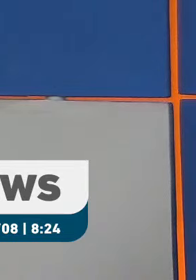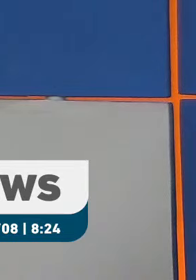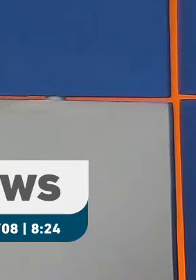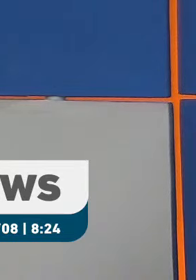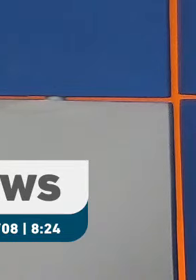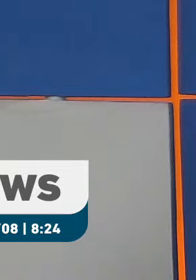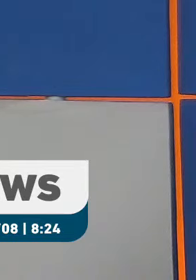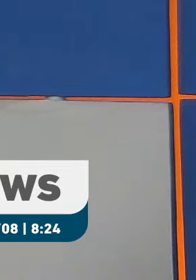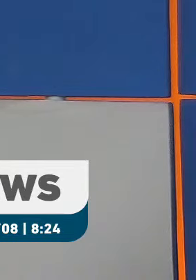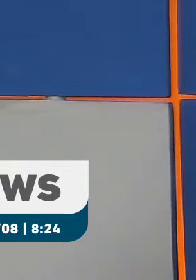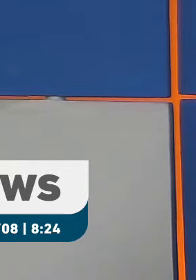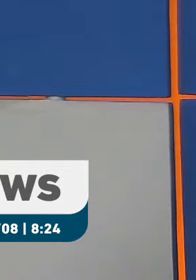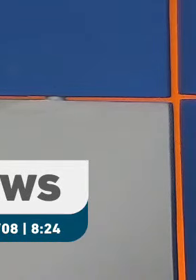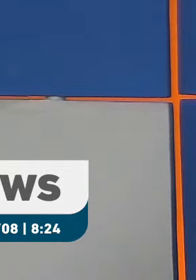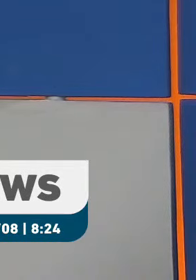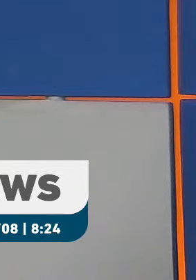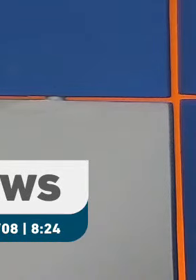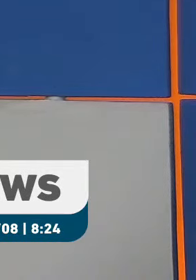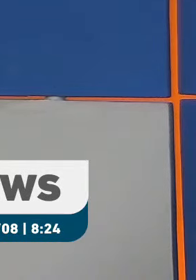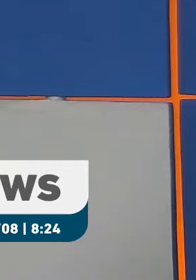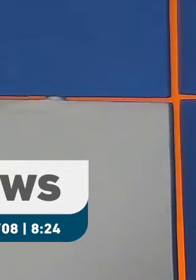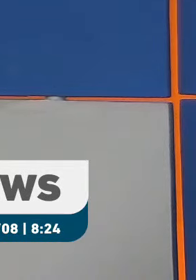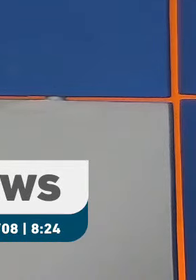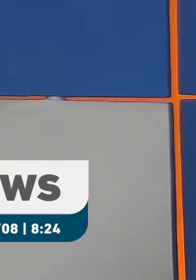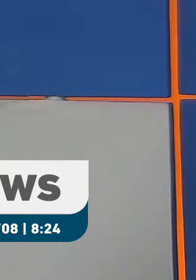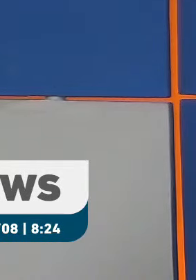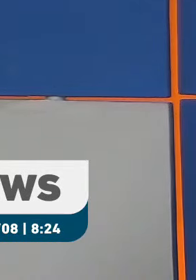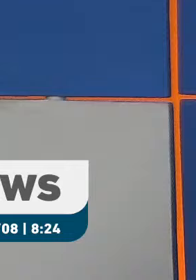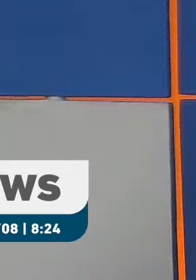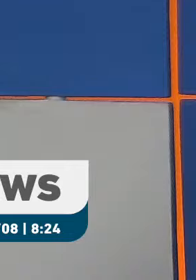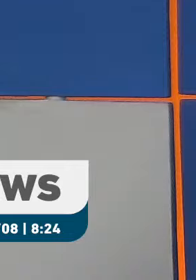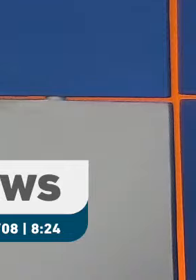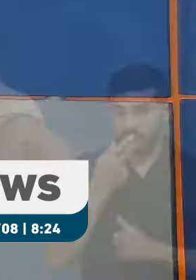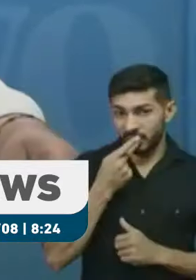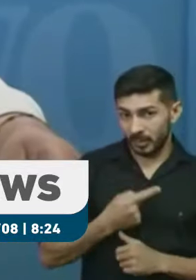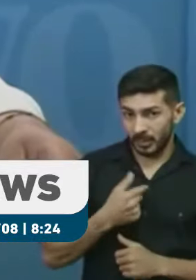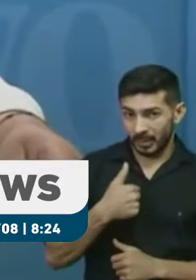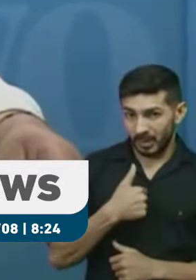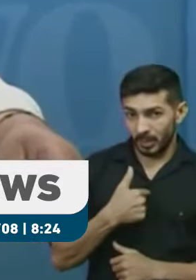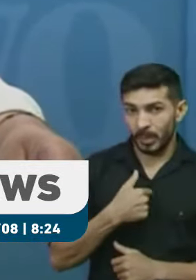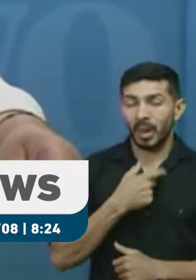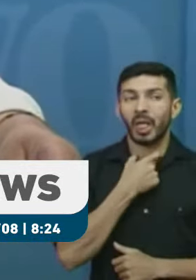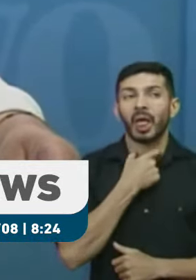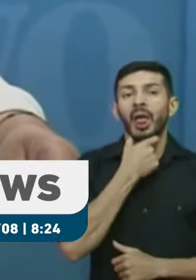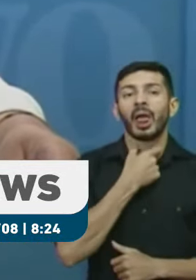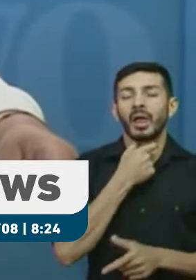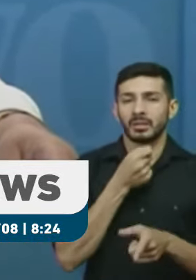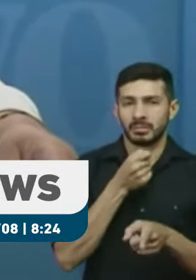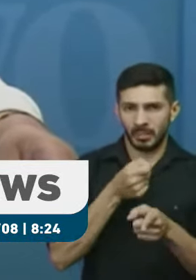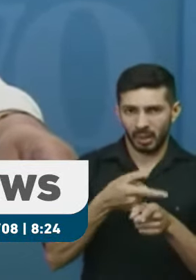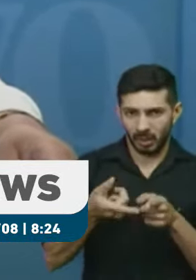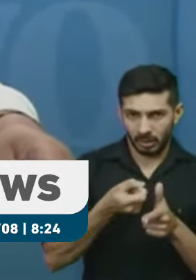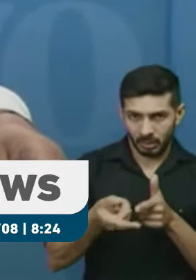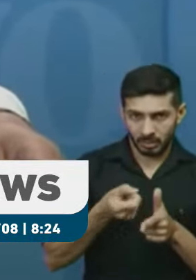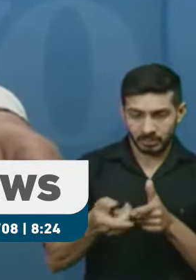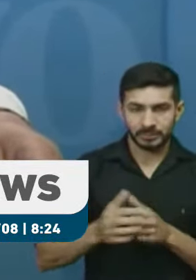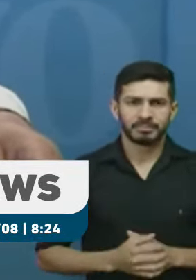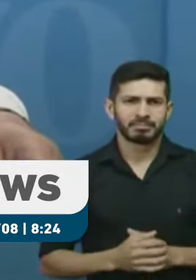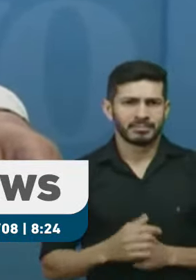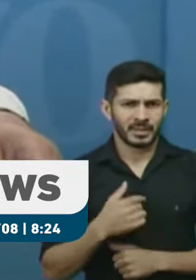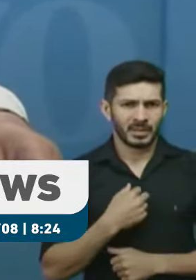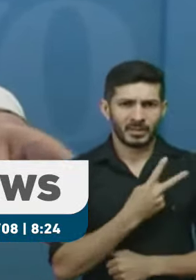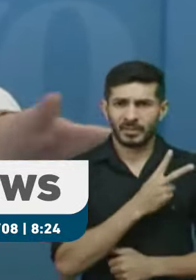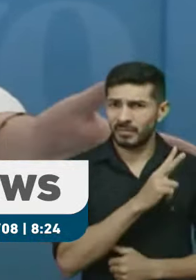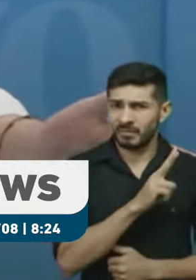resposta bastante inusitada né inclusive fica aí agora no seu telão eu represento um partido não tenho nenhum Vereador